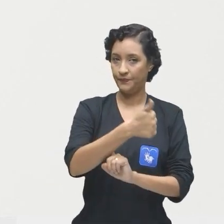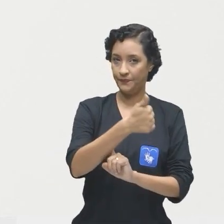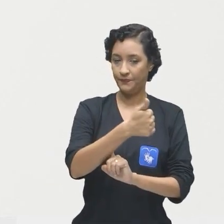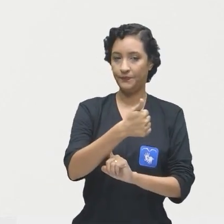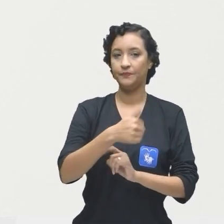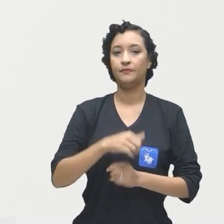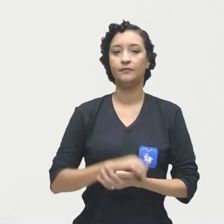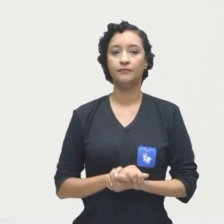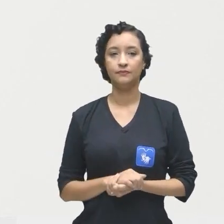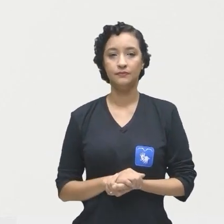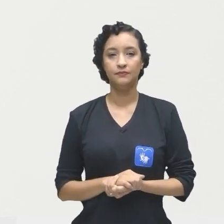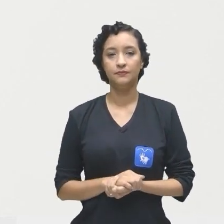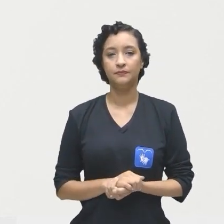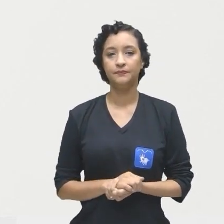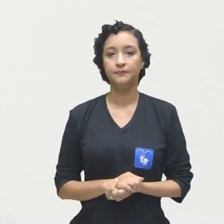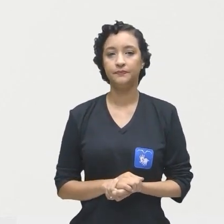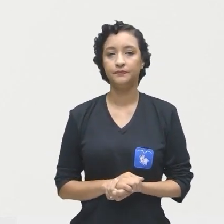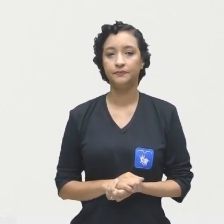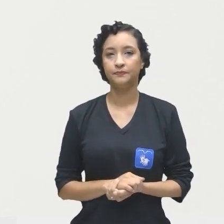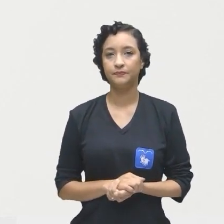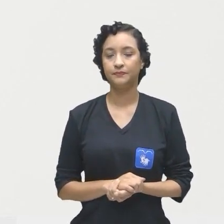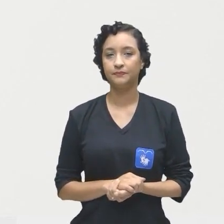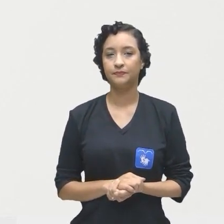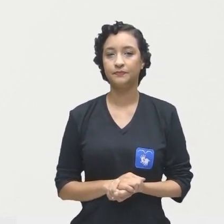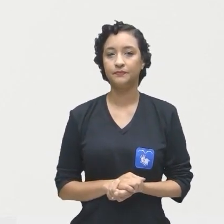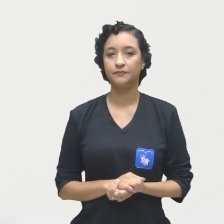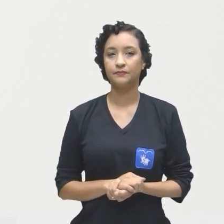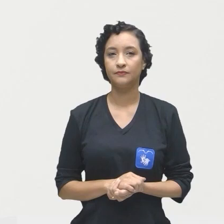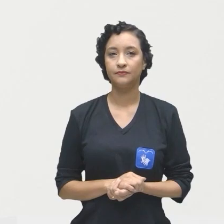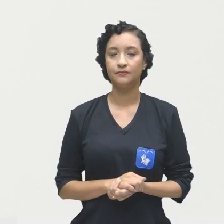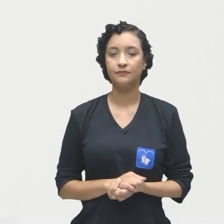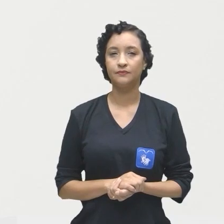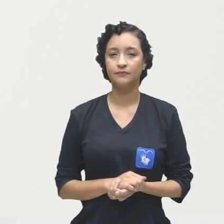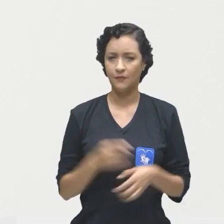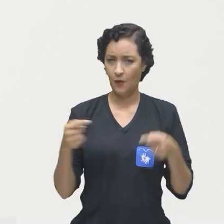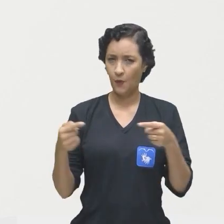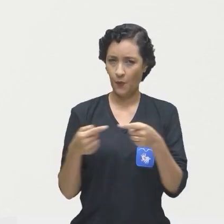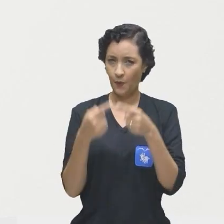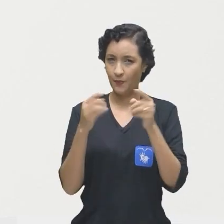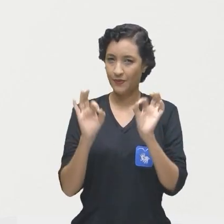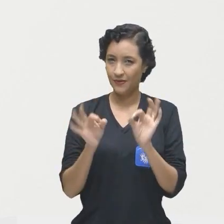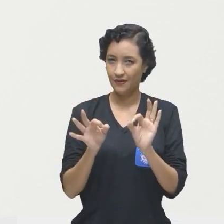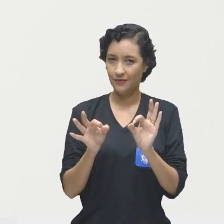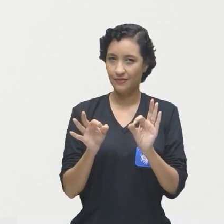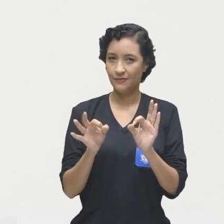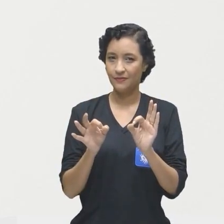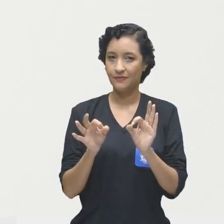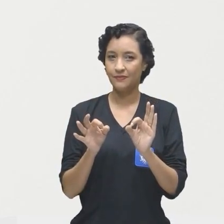saído aqui. Muito bem. Será que é no setor primário mesmo? Vamos lá conferir?